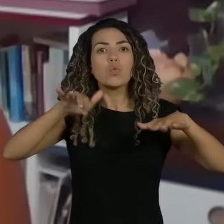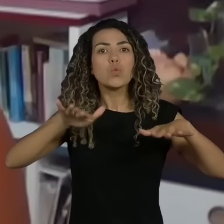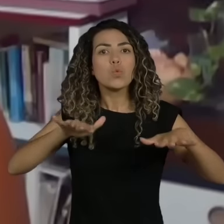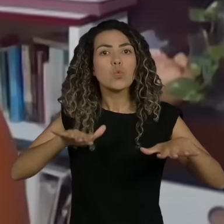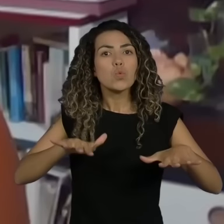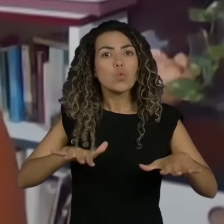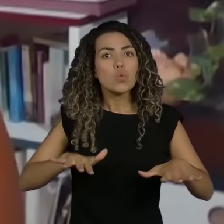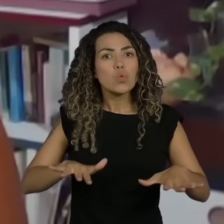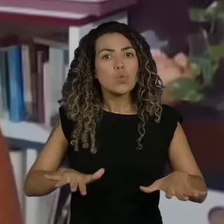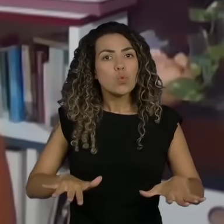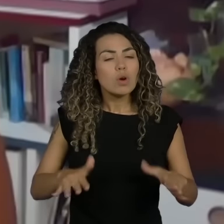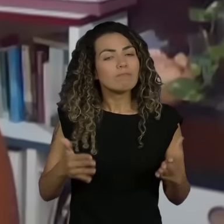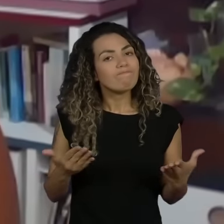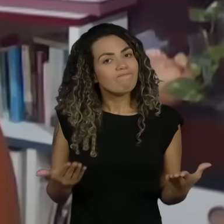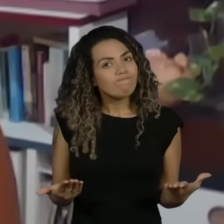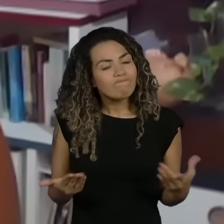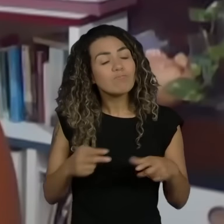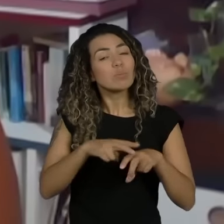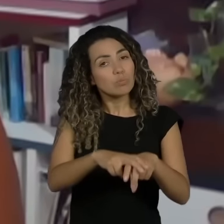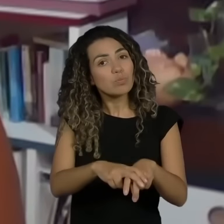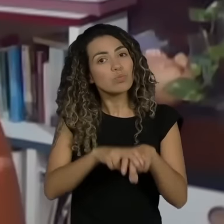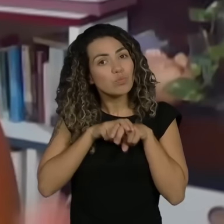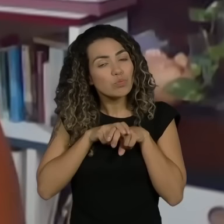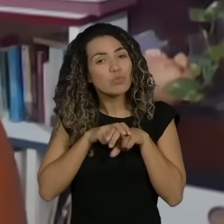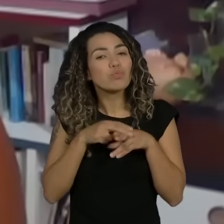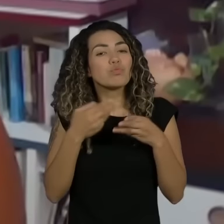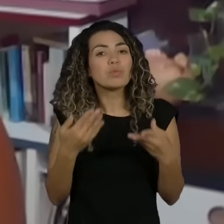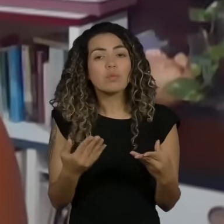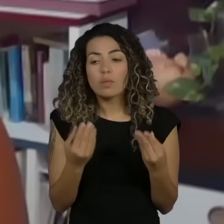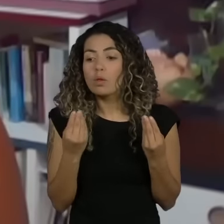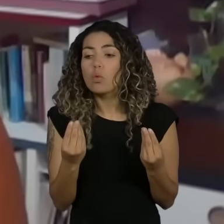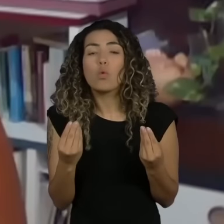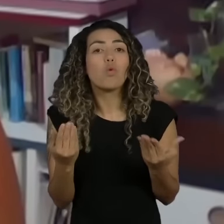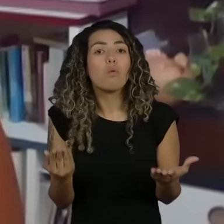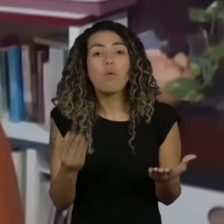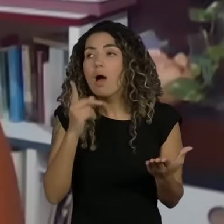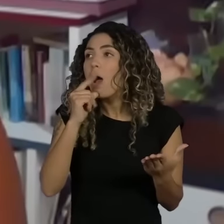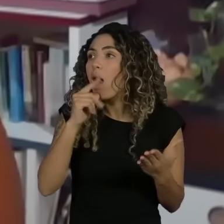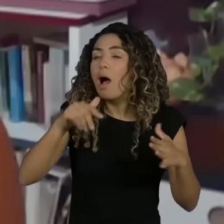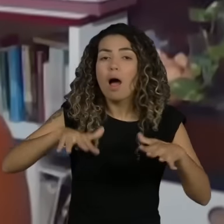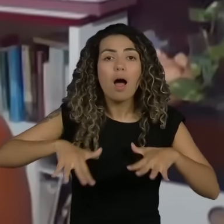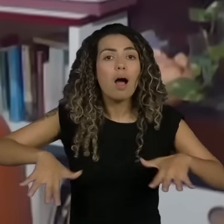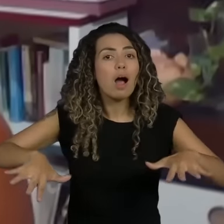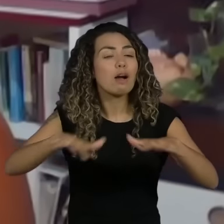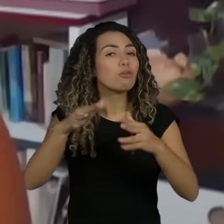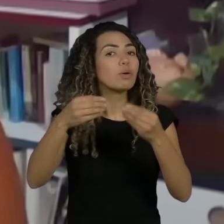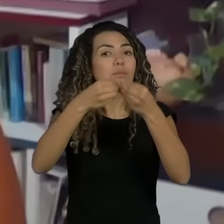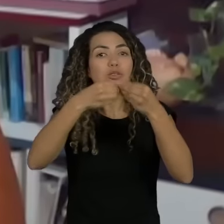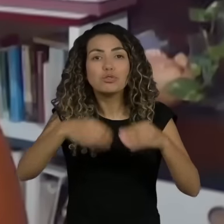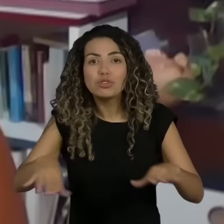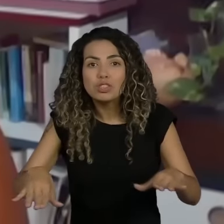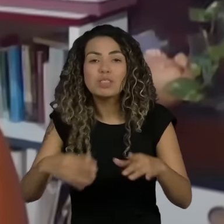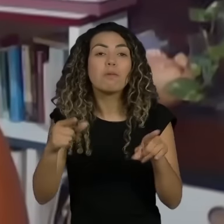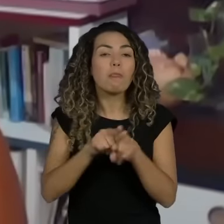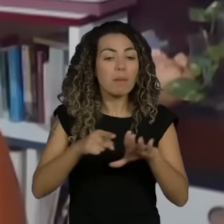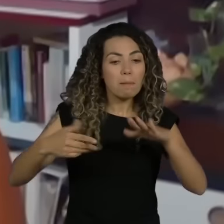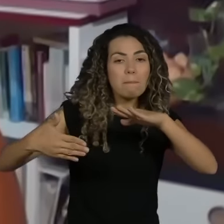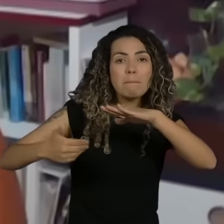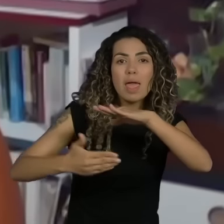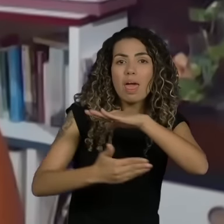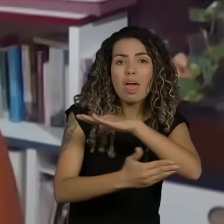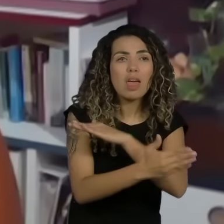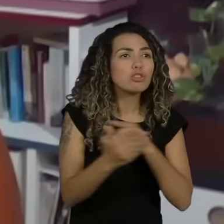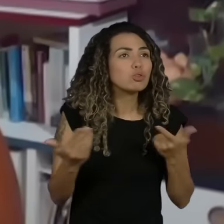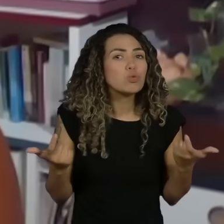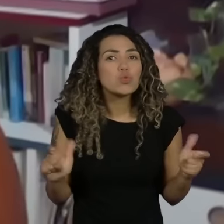então restrição em termos de acesso à água, acesso à proteína animal que vem da pesca nos